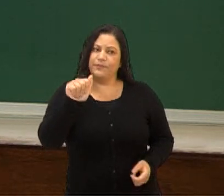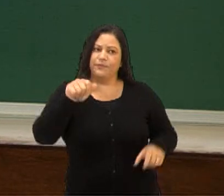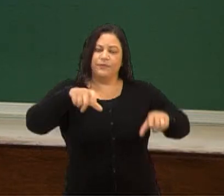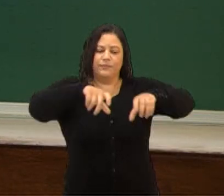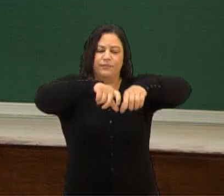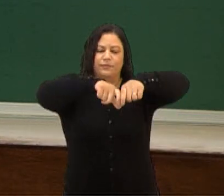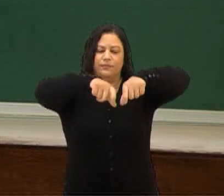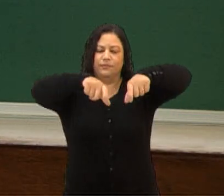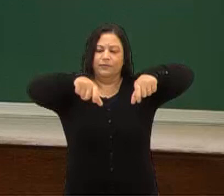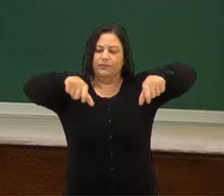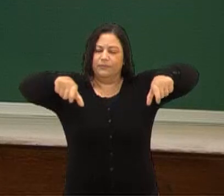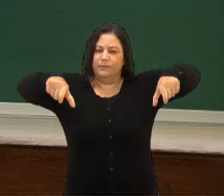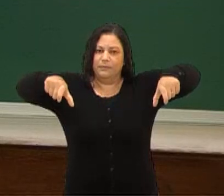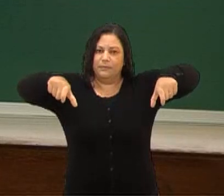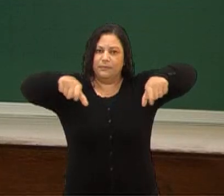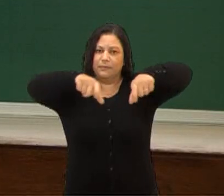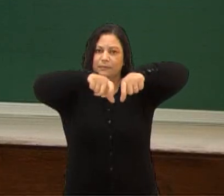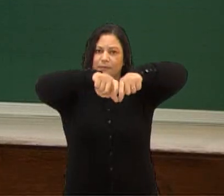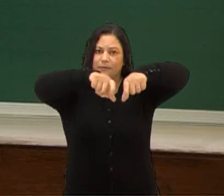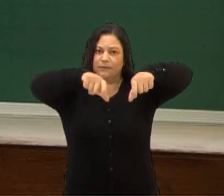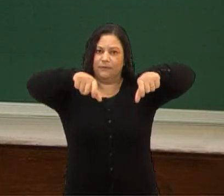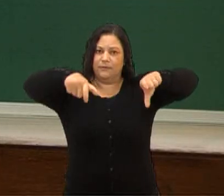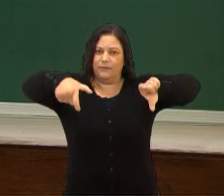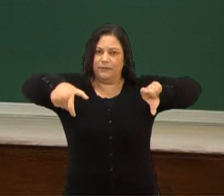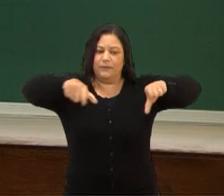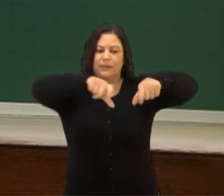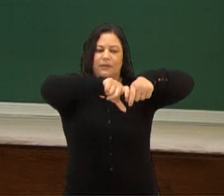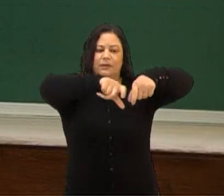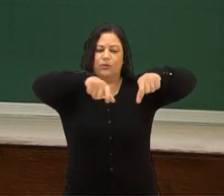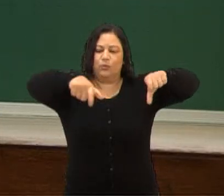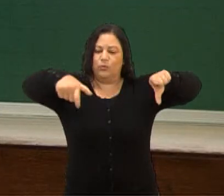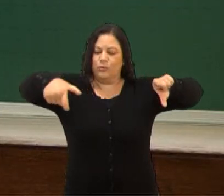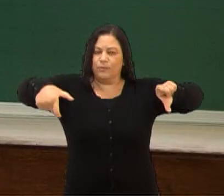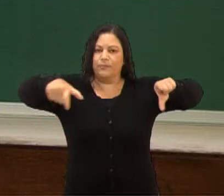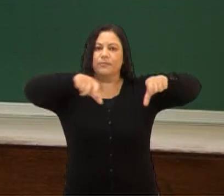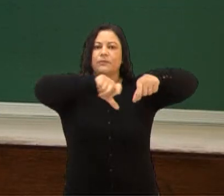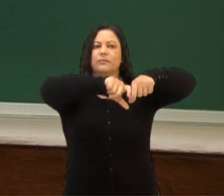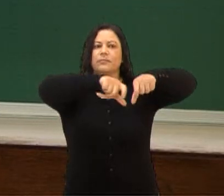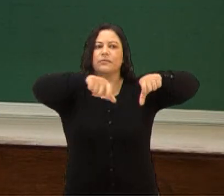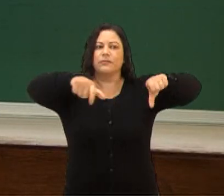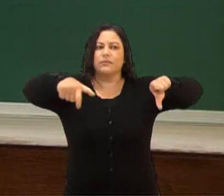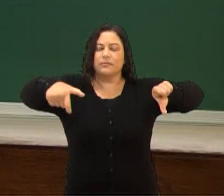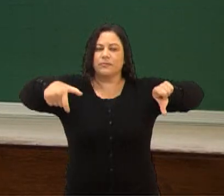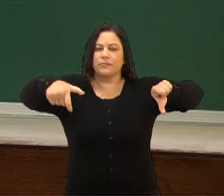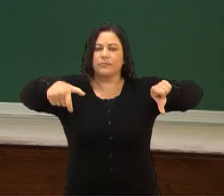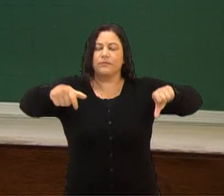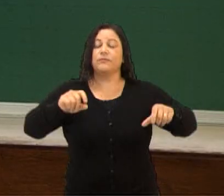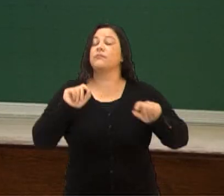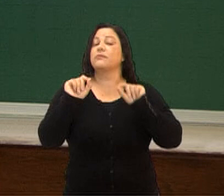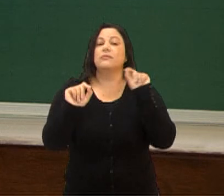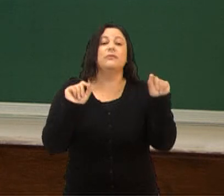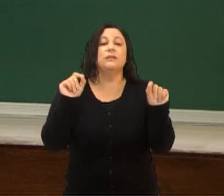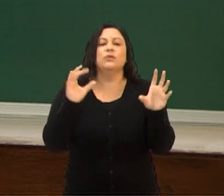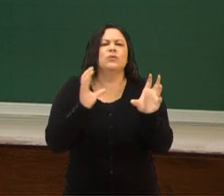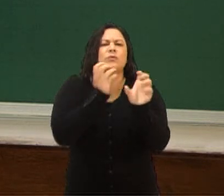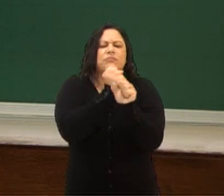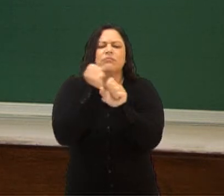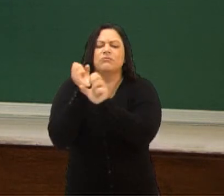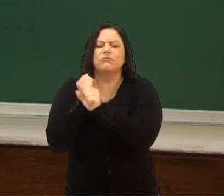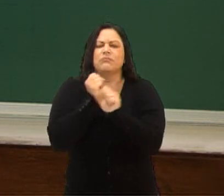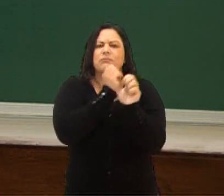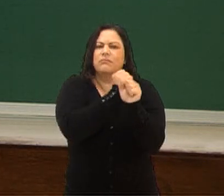desse polígono, desse hexágono, e 18 centímetros, né, que seria a altura do nosso prisma, apesar dele estar na